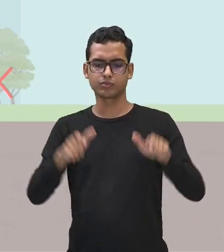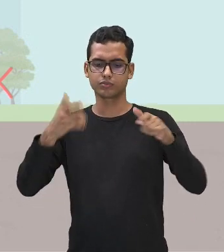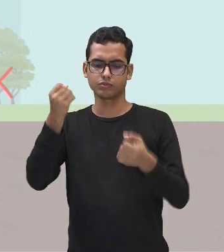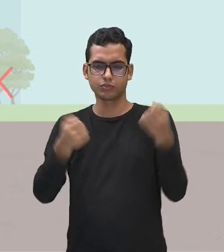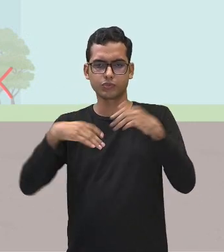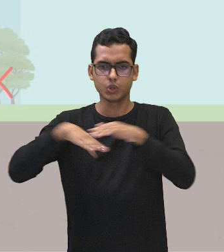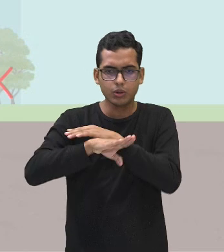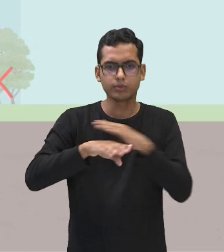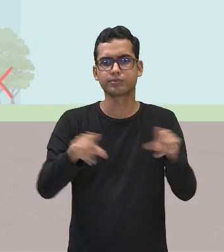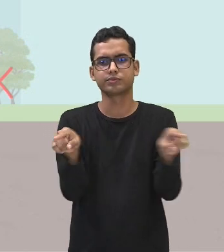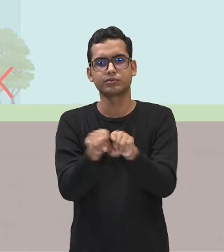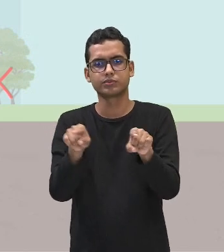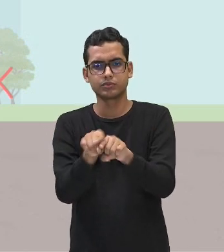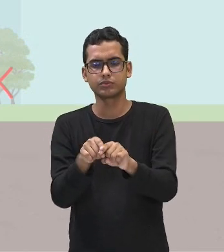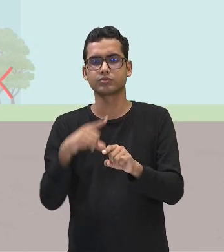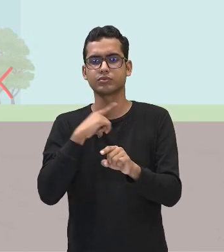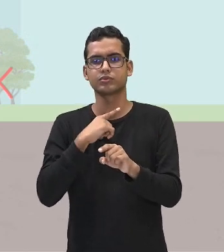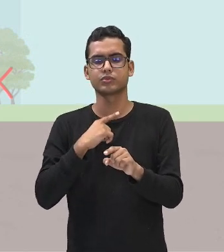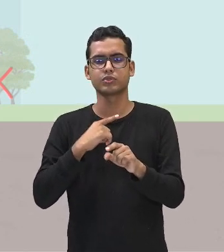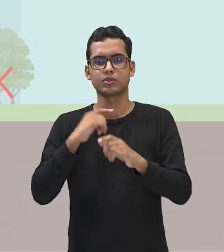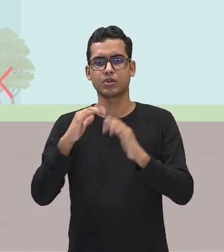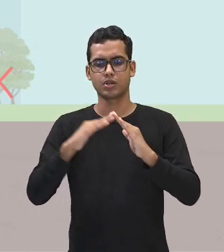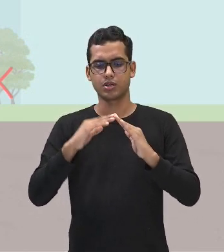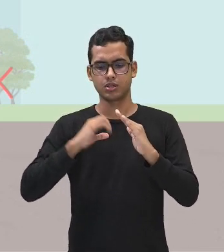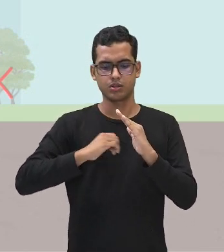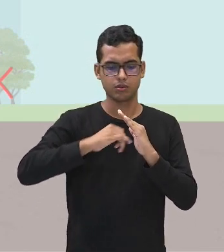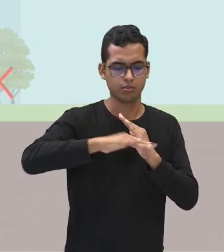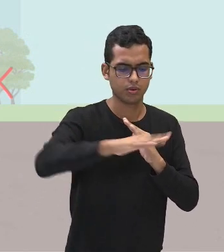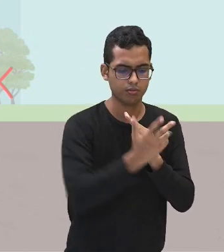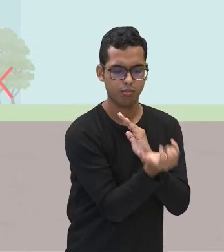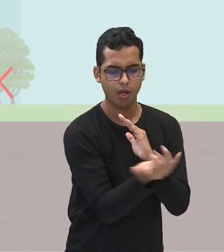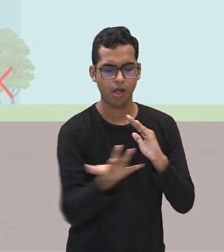E aí vocês puderam observar vários